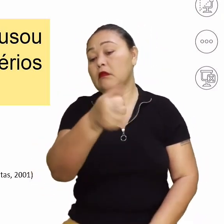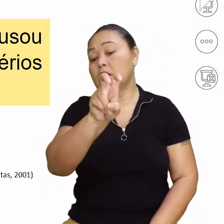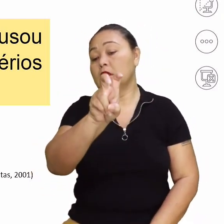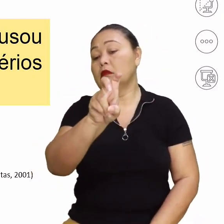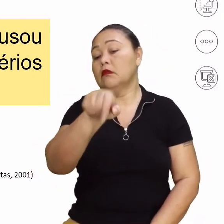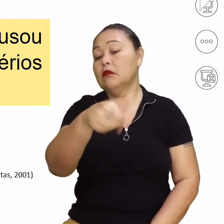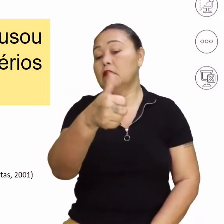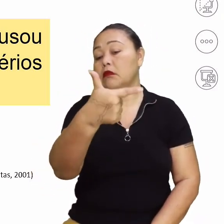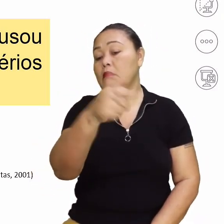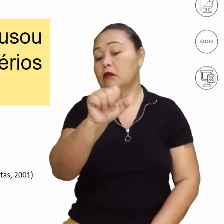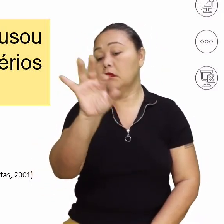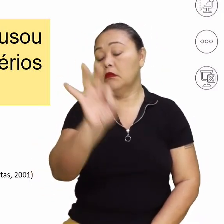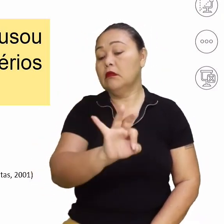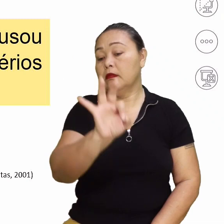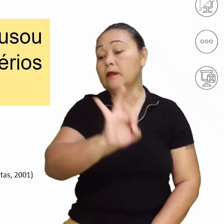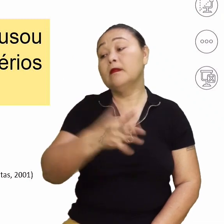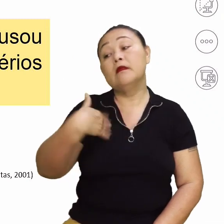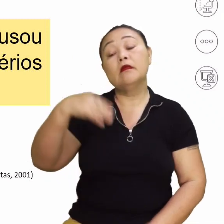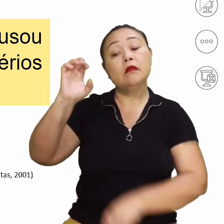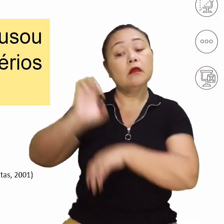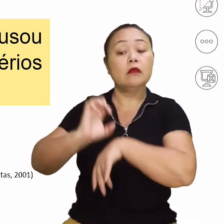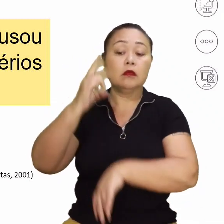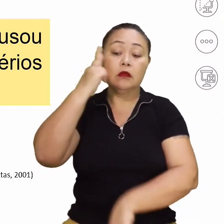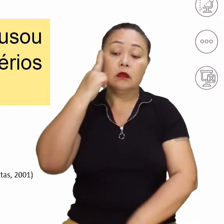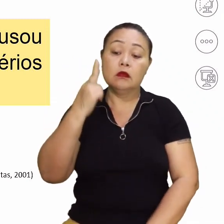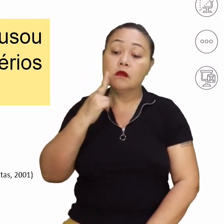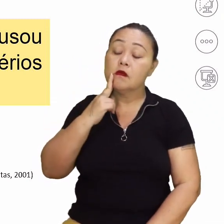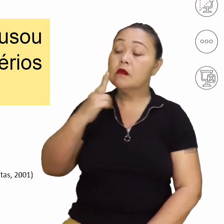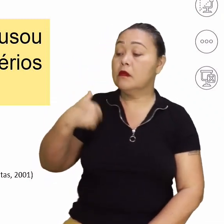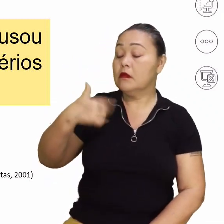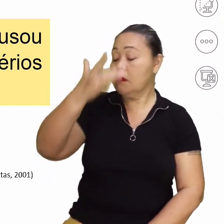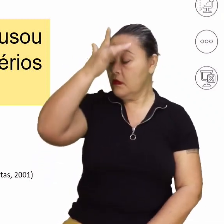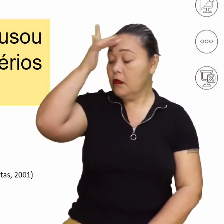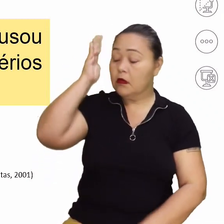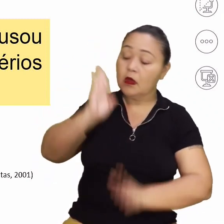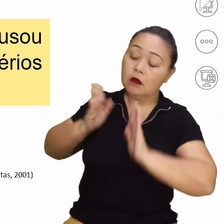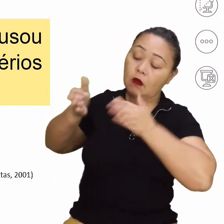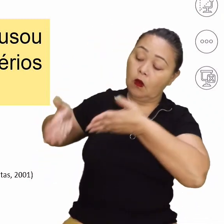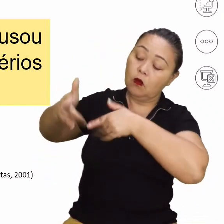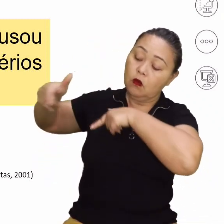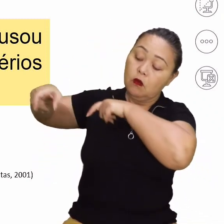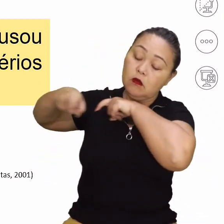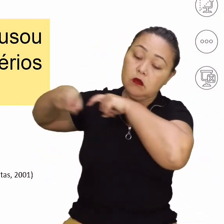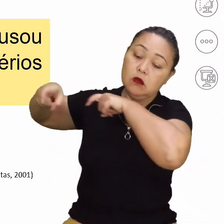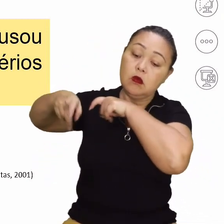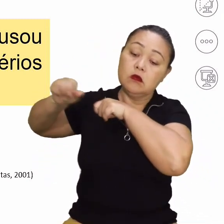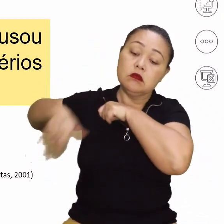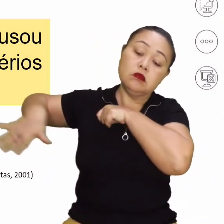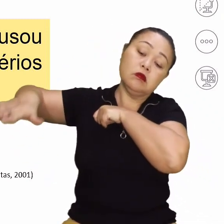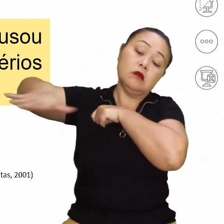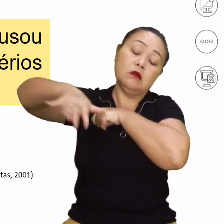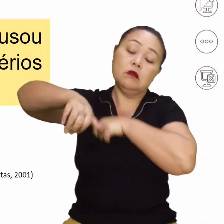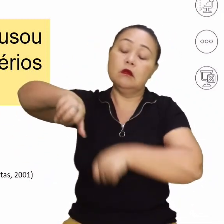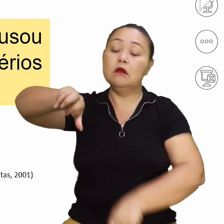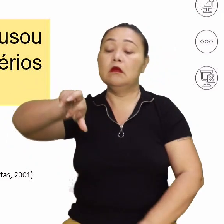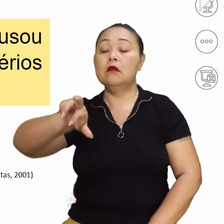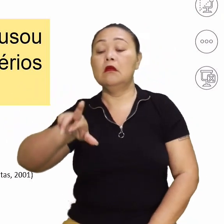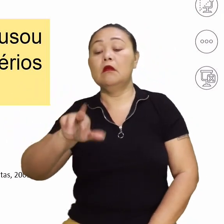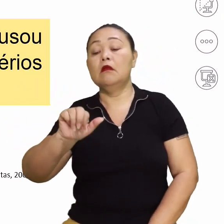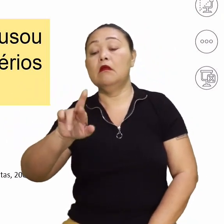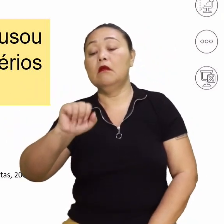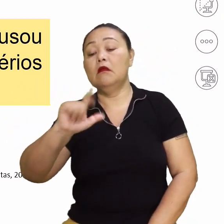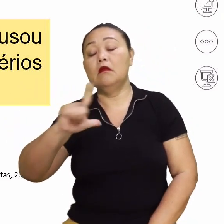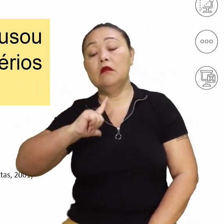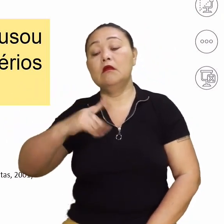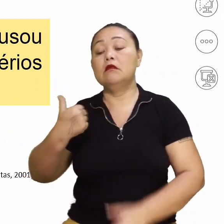ou seja em Rondônia nós temos ainda muitas pessoas ocupado no campo ou seja na região na área agrícola